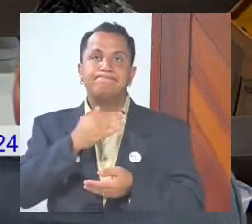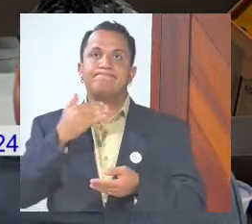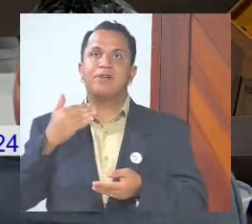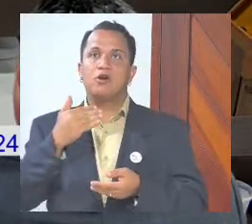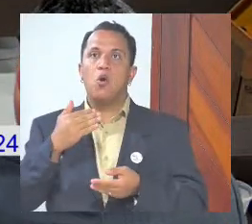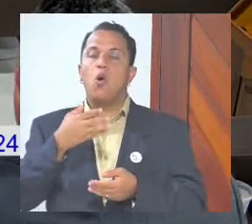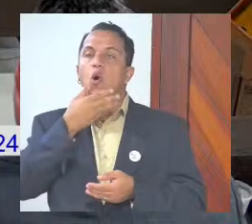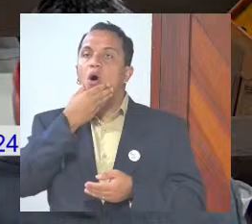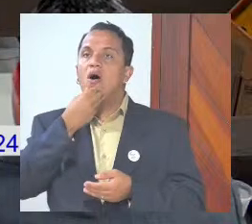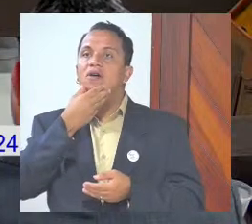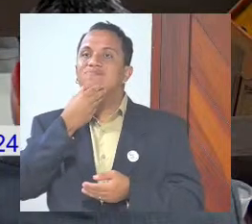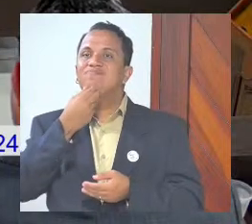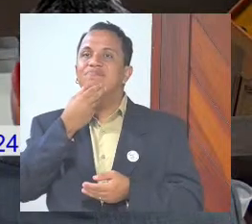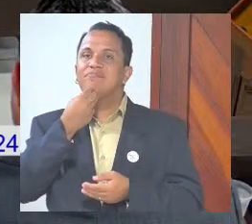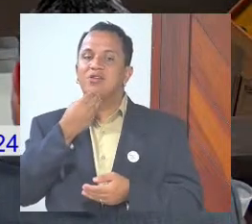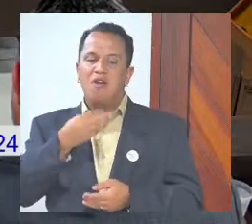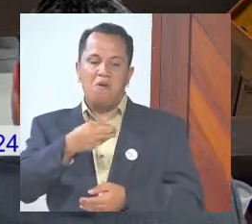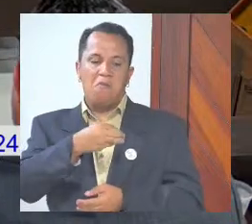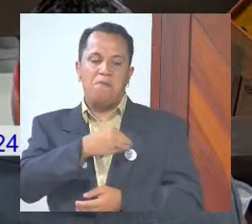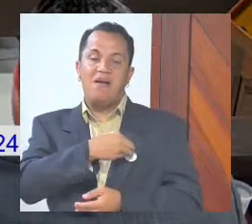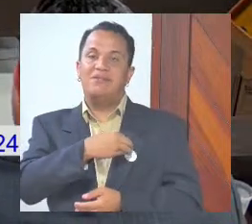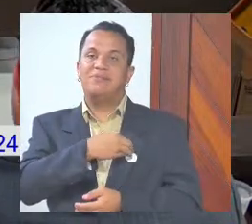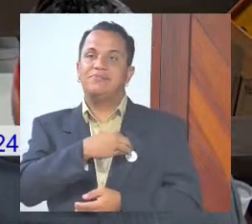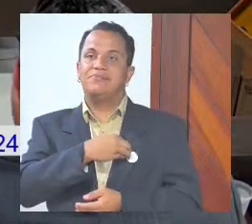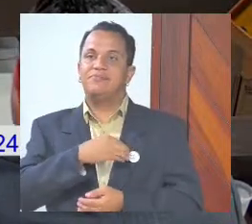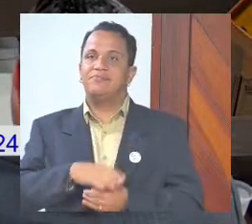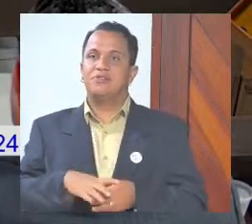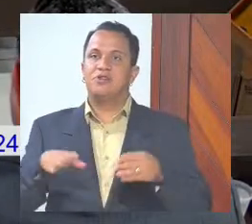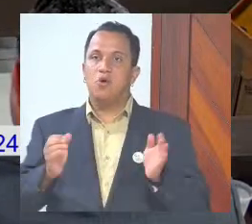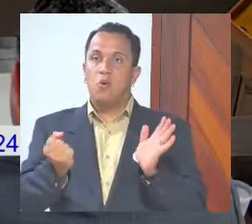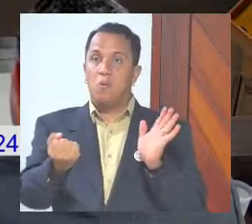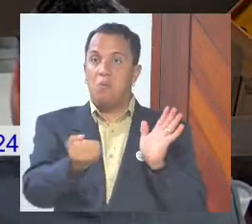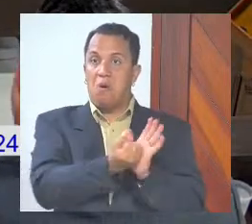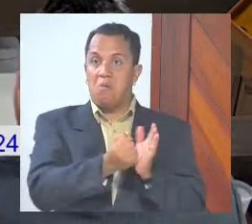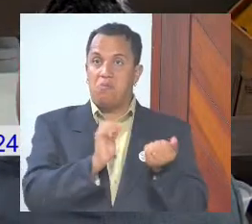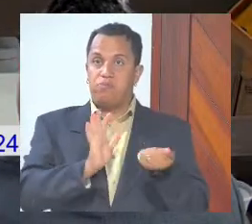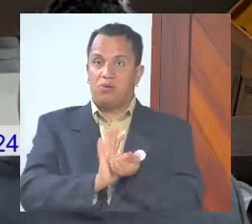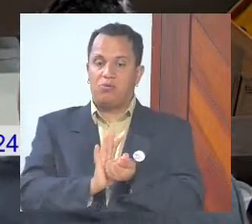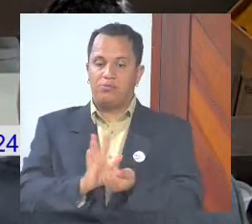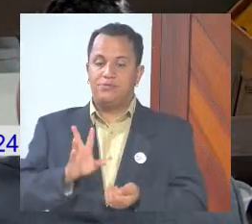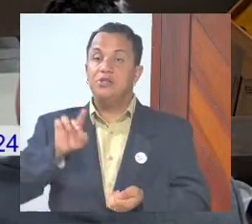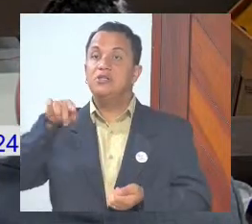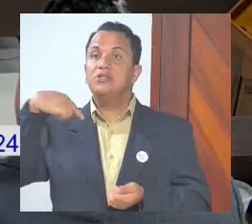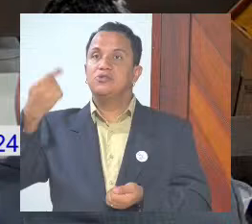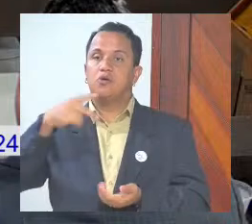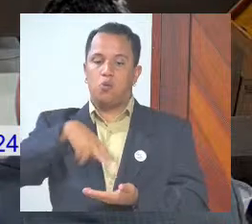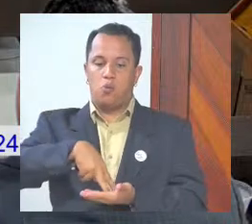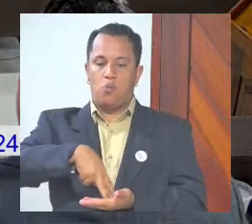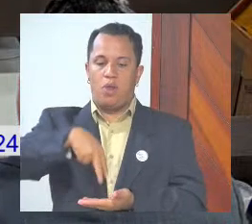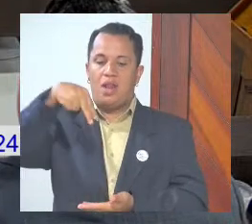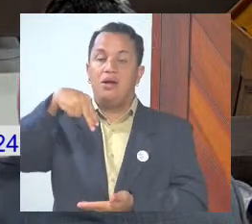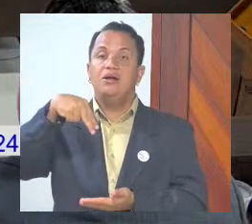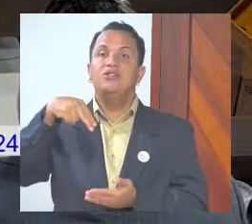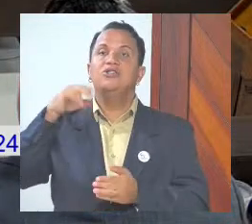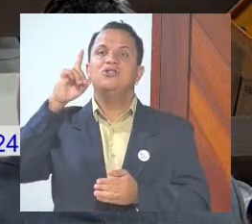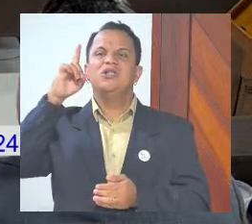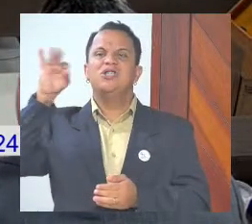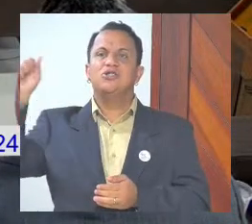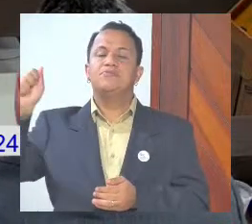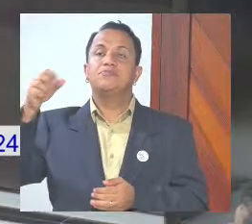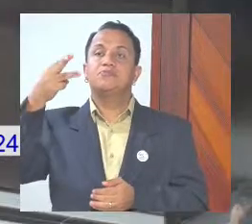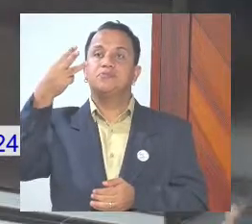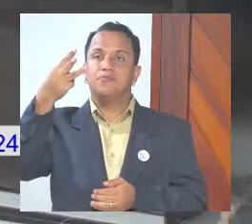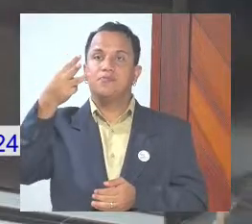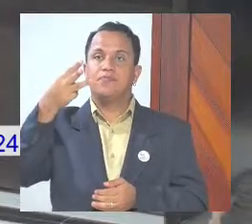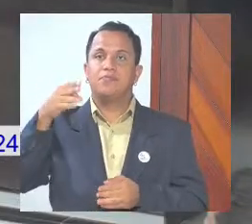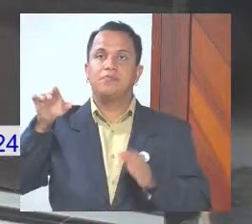de homens, homens pecadores, seja crucificado e ressuscite no terceiro dia.